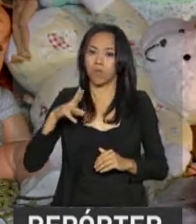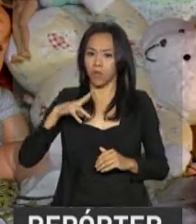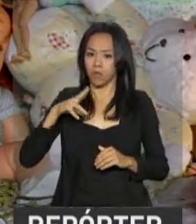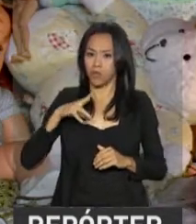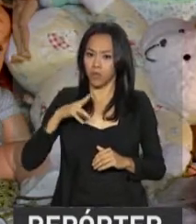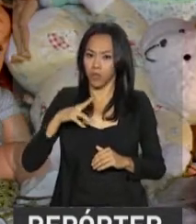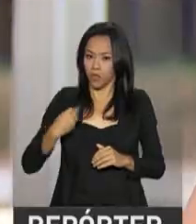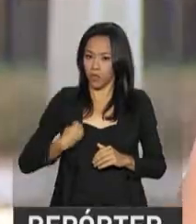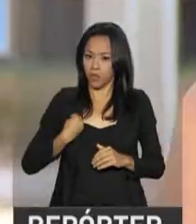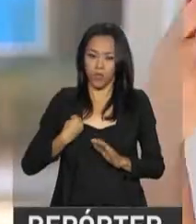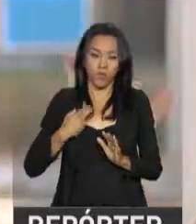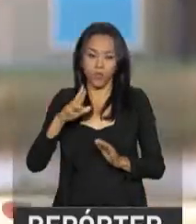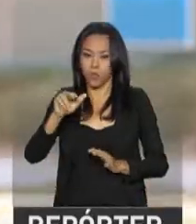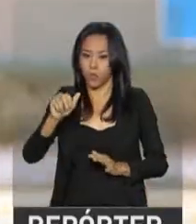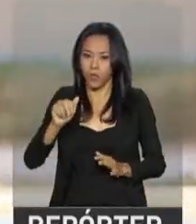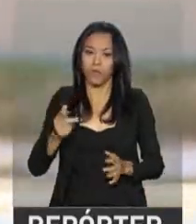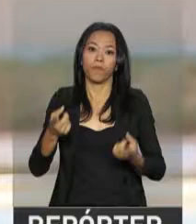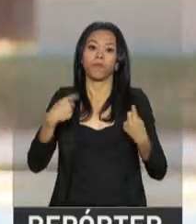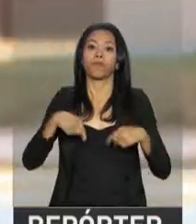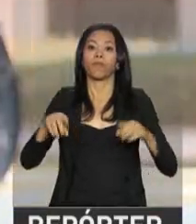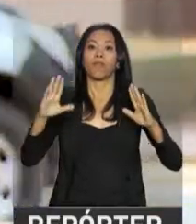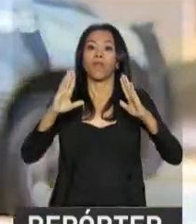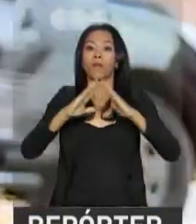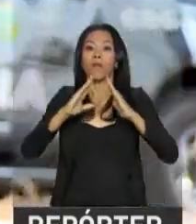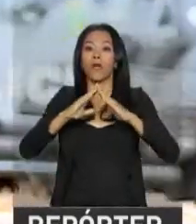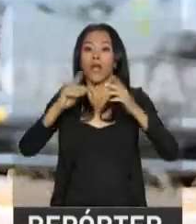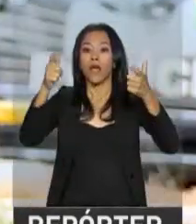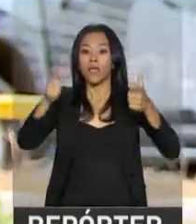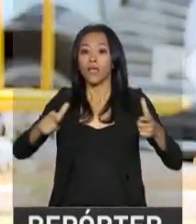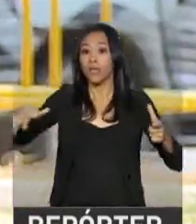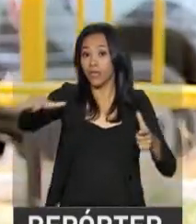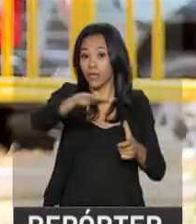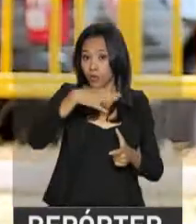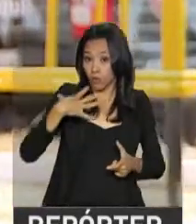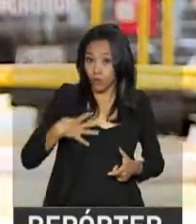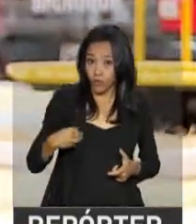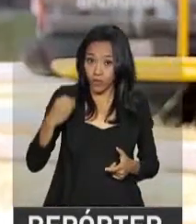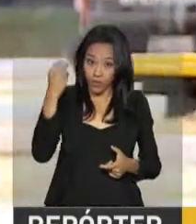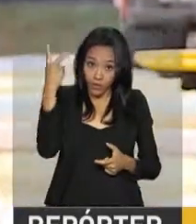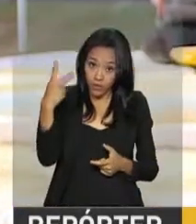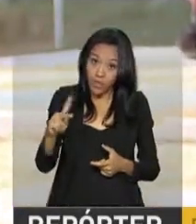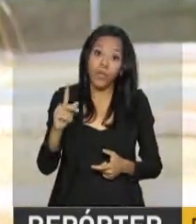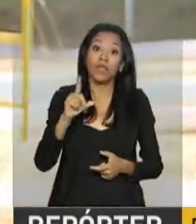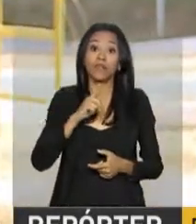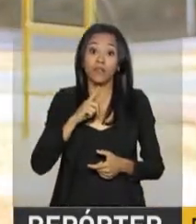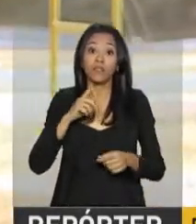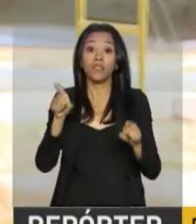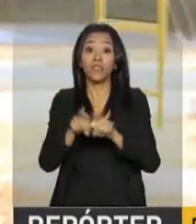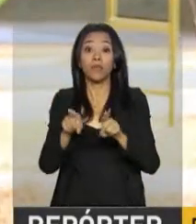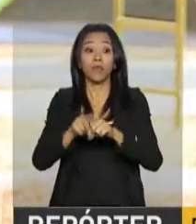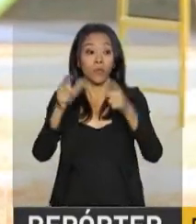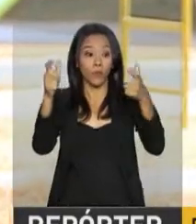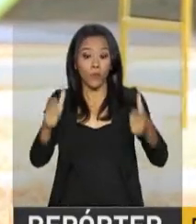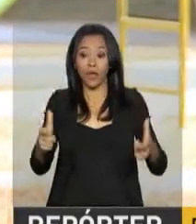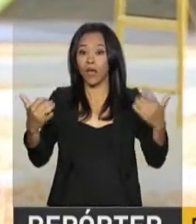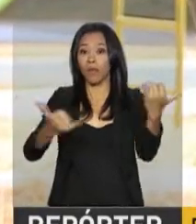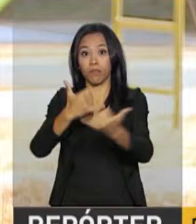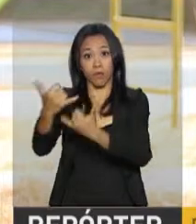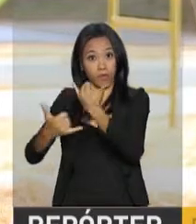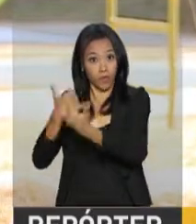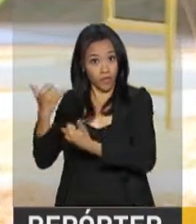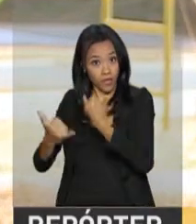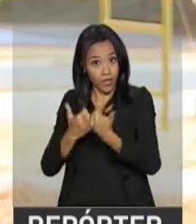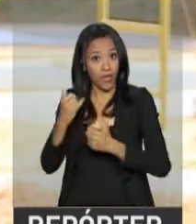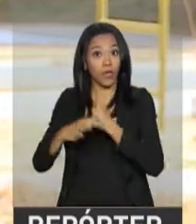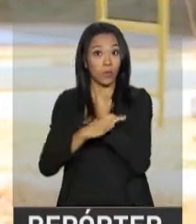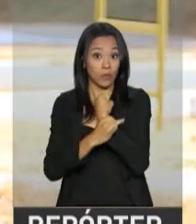não além de moradia os filhos da adriana vão ter agora também um local para brincar e brincar com